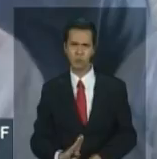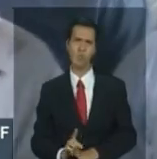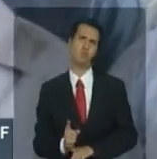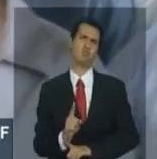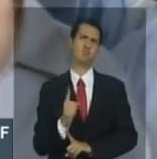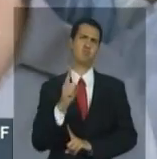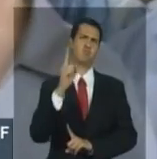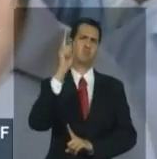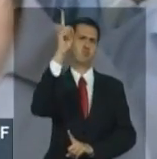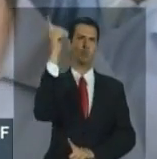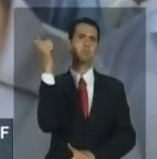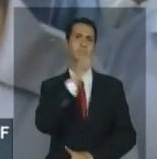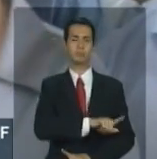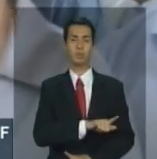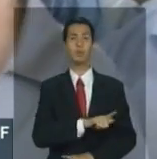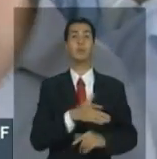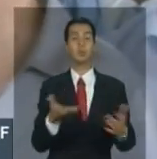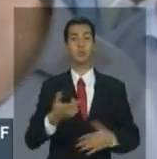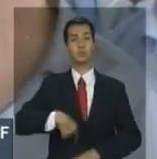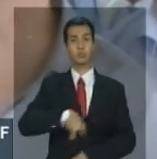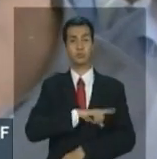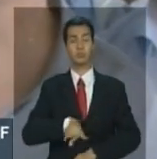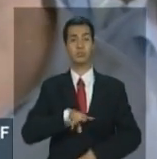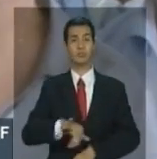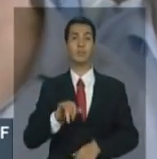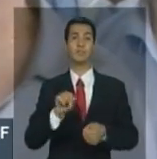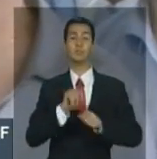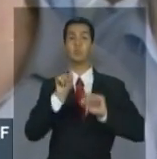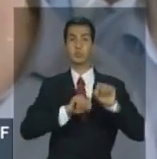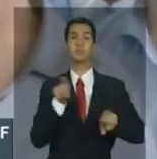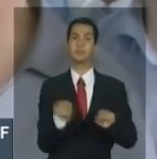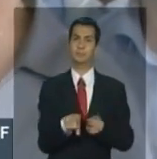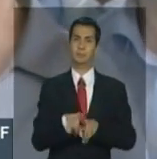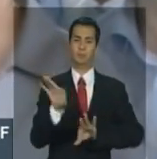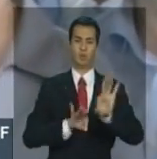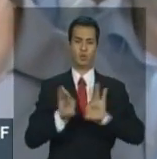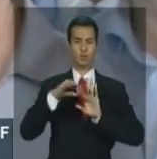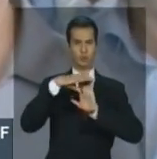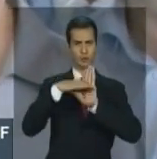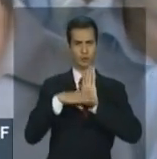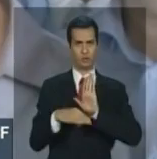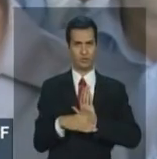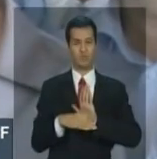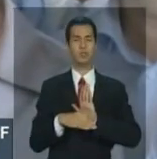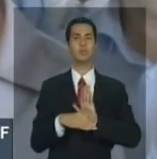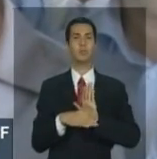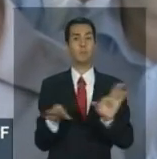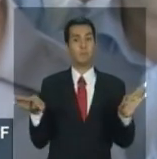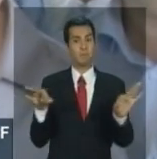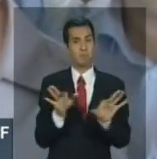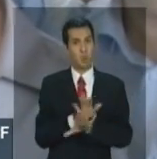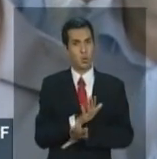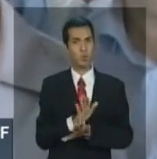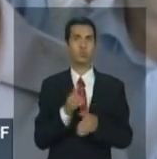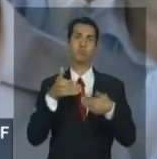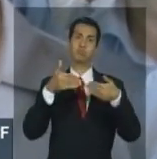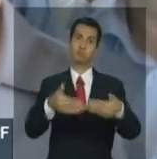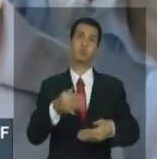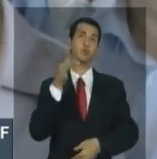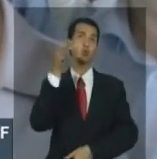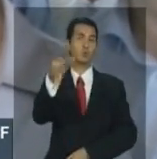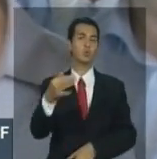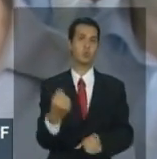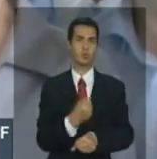deixaremos sempre os projetos para a continuidade dela, até Rio Grande, até o porto de Rio Grande, no Rio Grande do